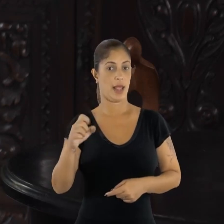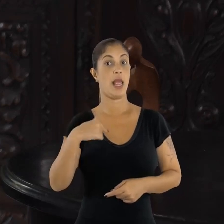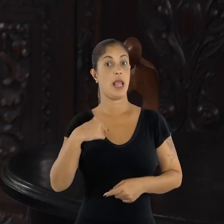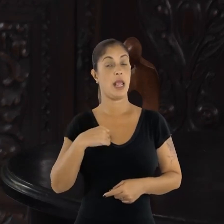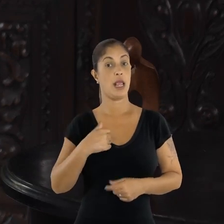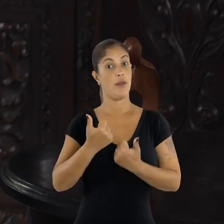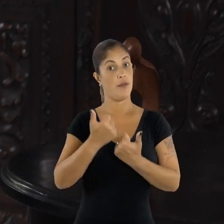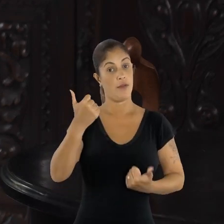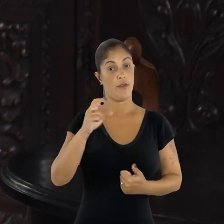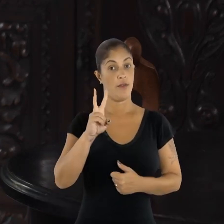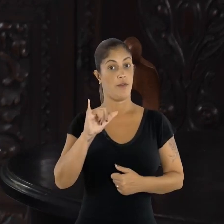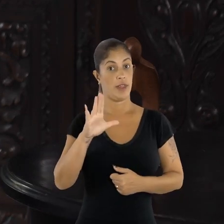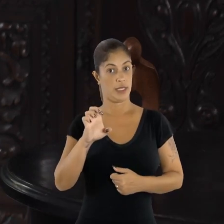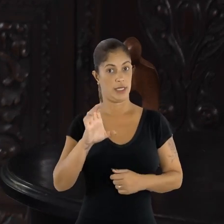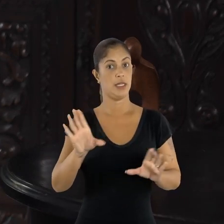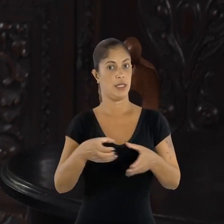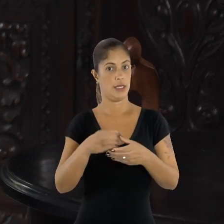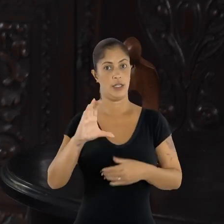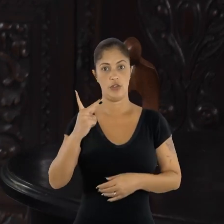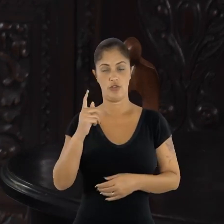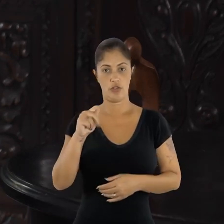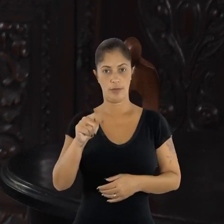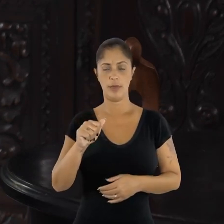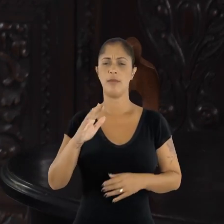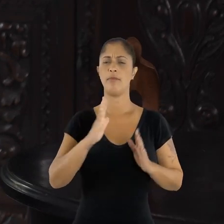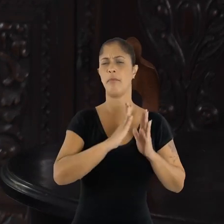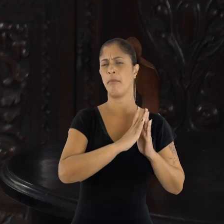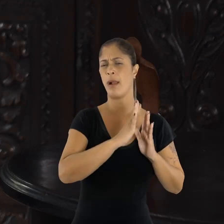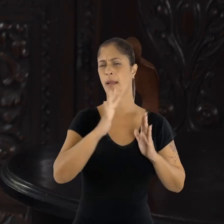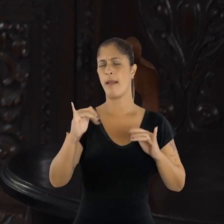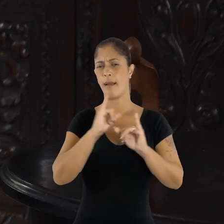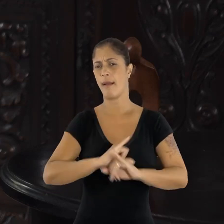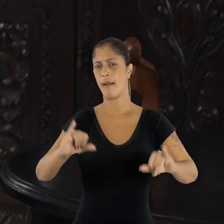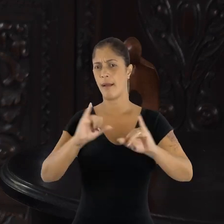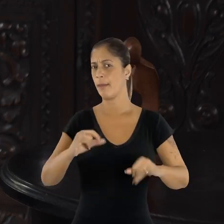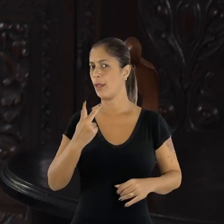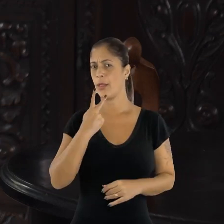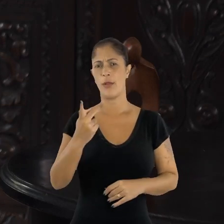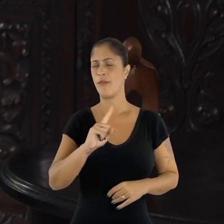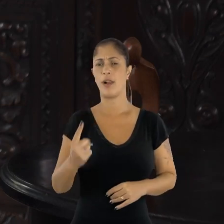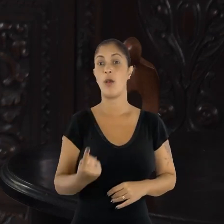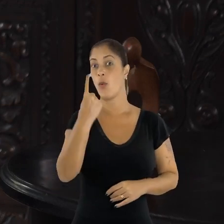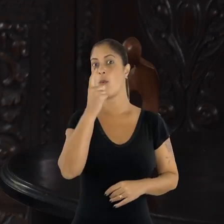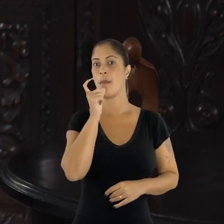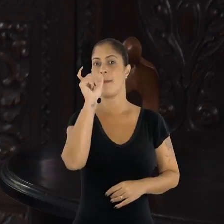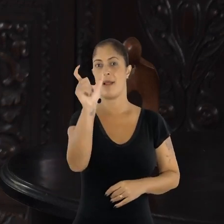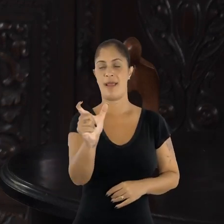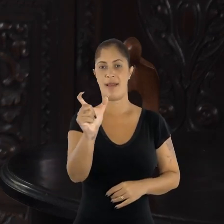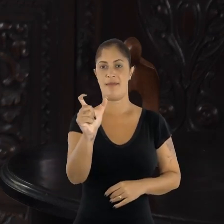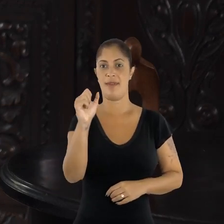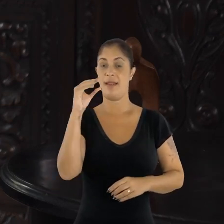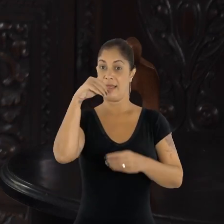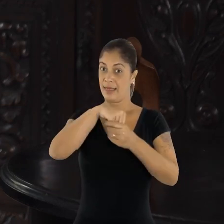na diretoria para vice-presidente daquela chapa, e durante toda a campanha nós não falávamos uma